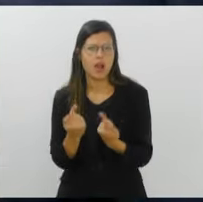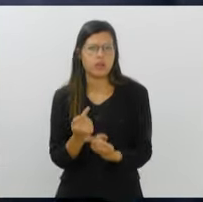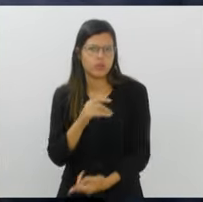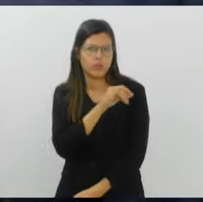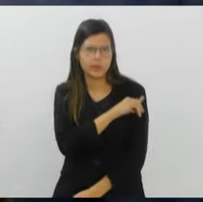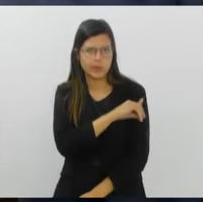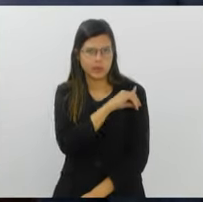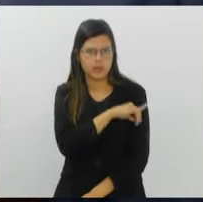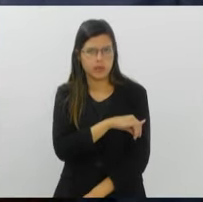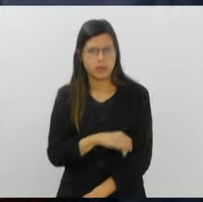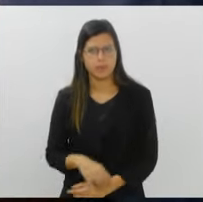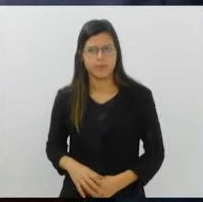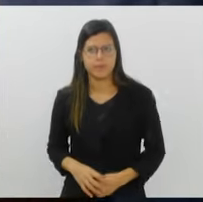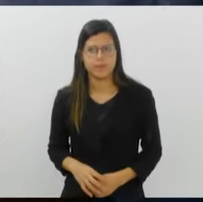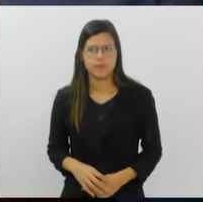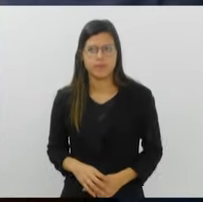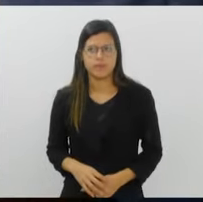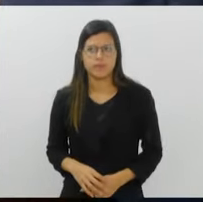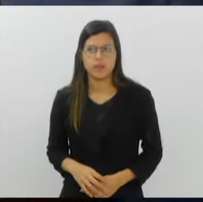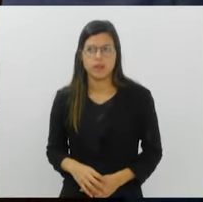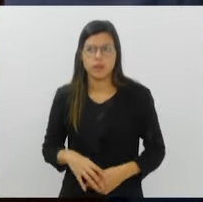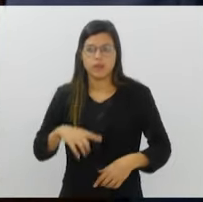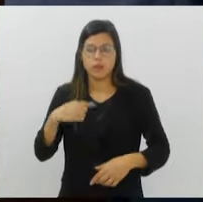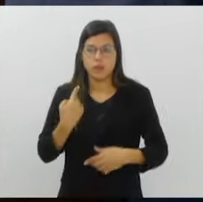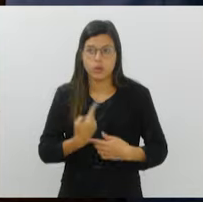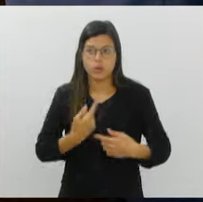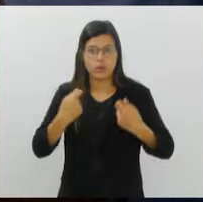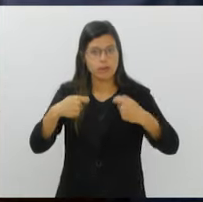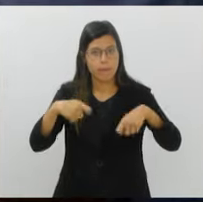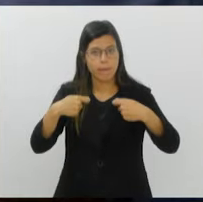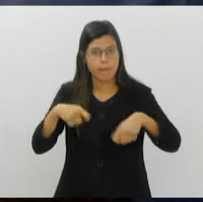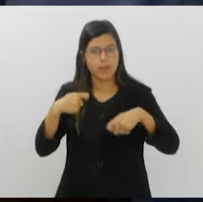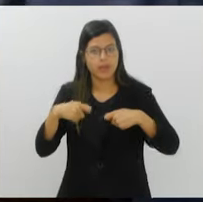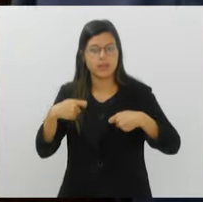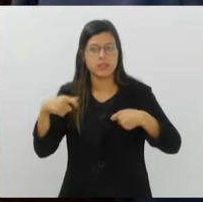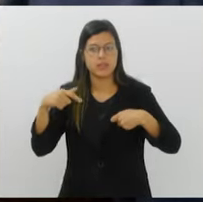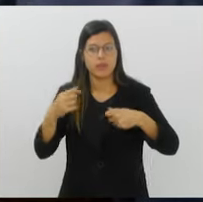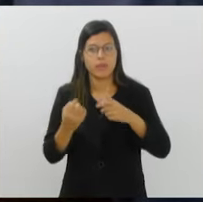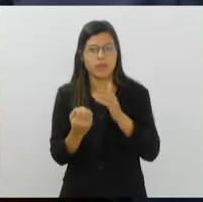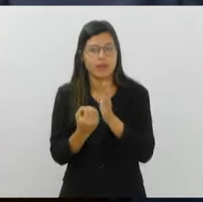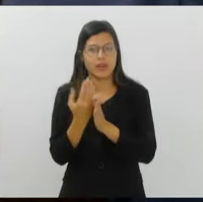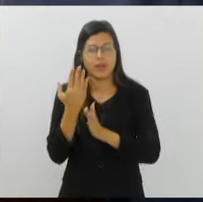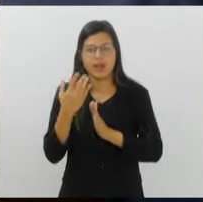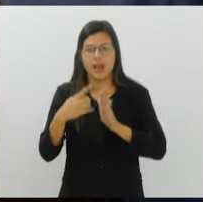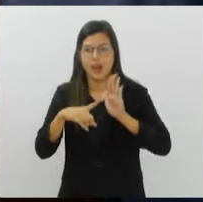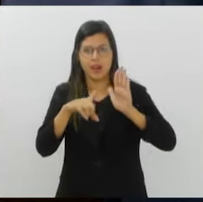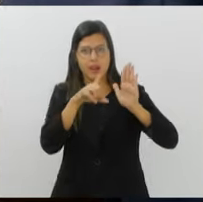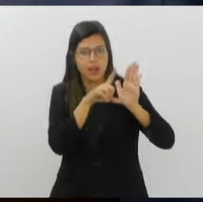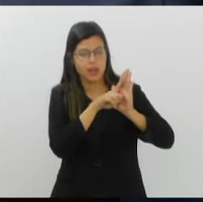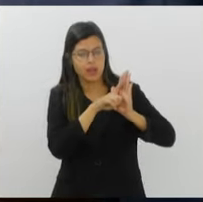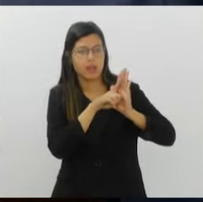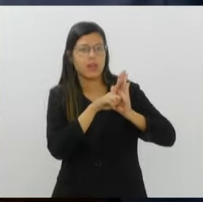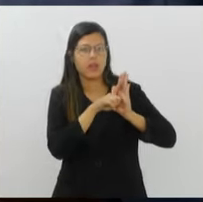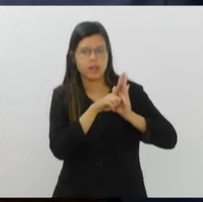Janeiro. A gente precisa... criar leis e